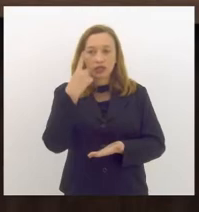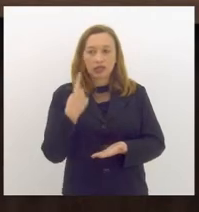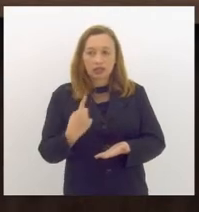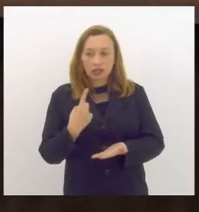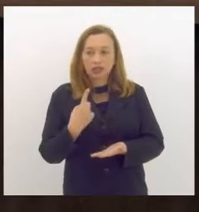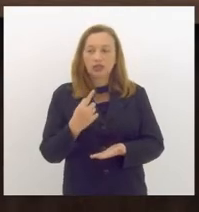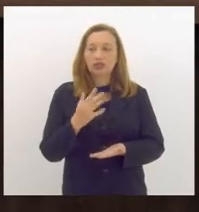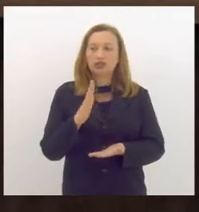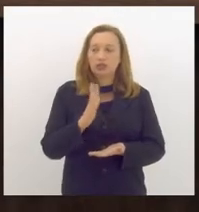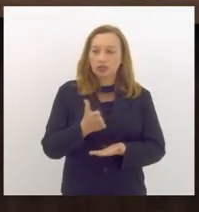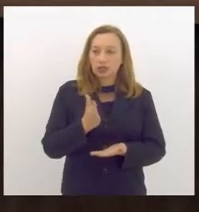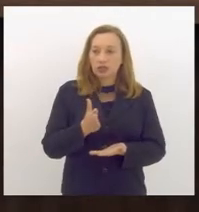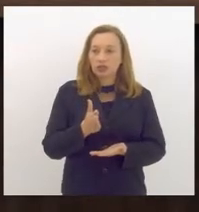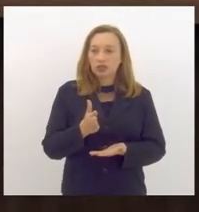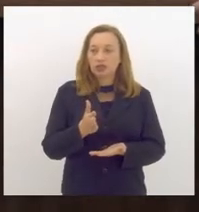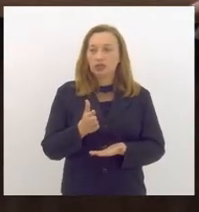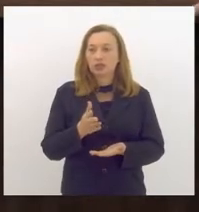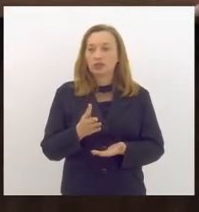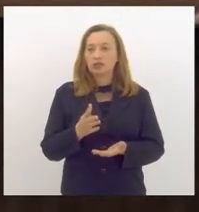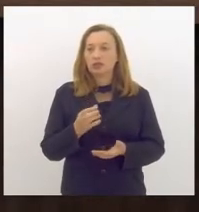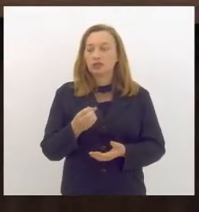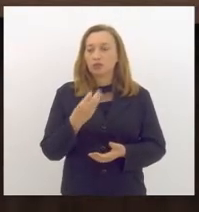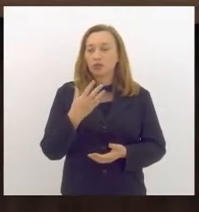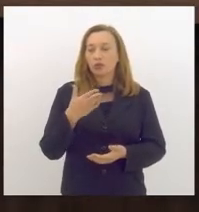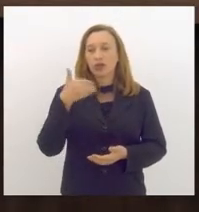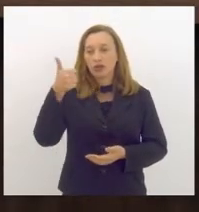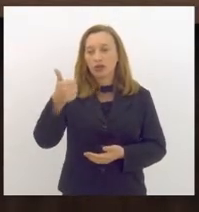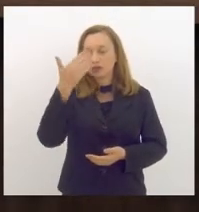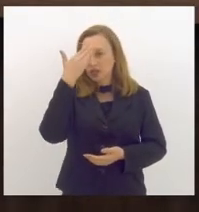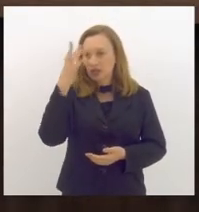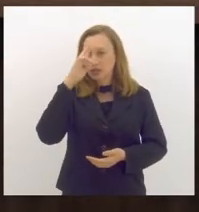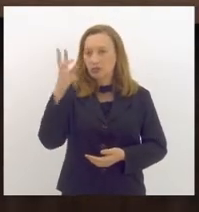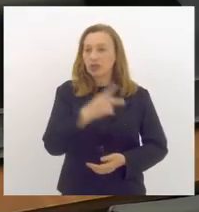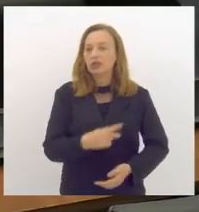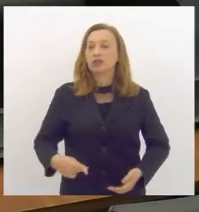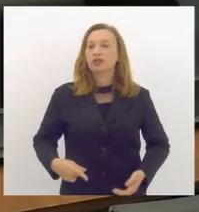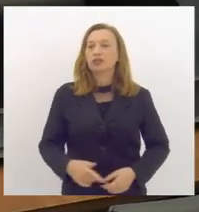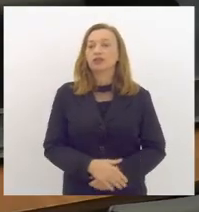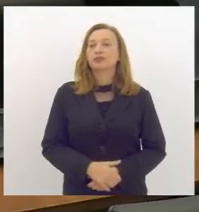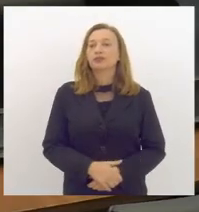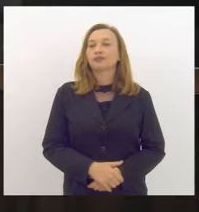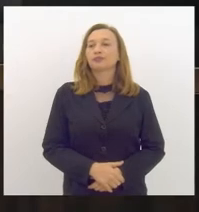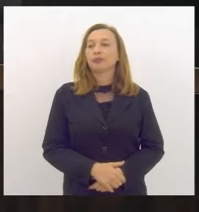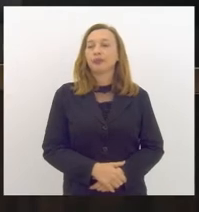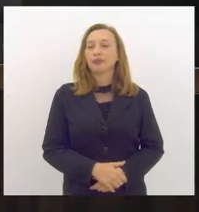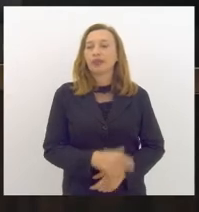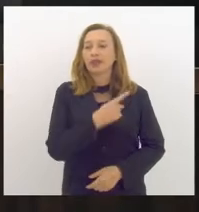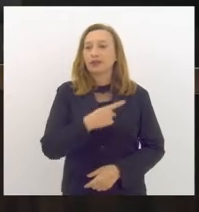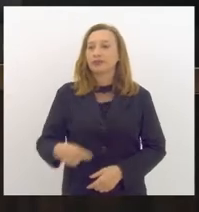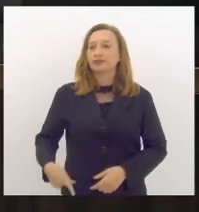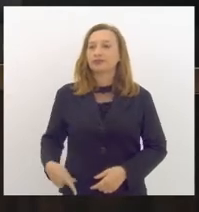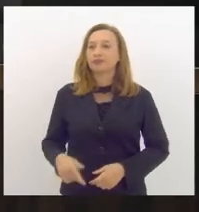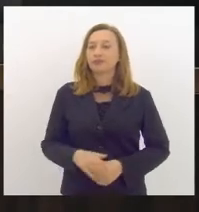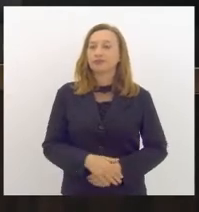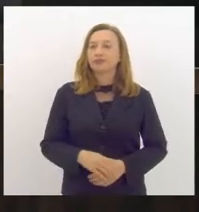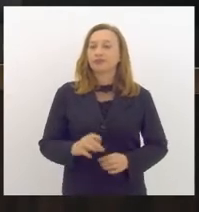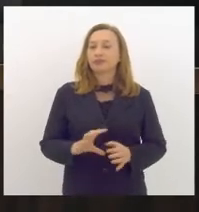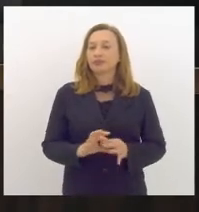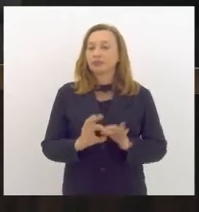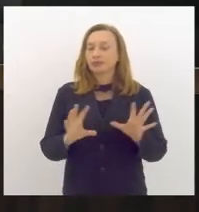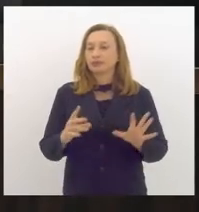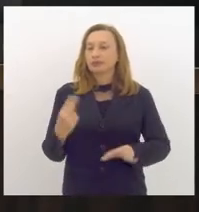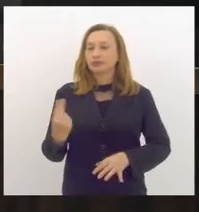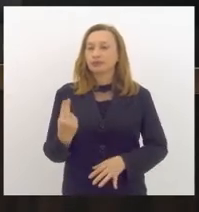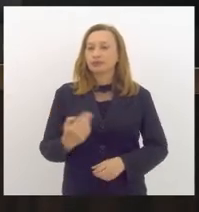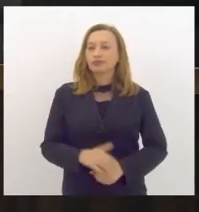fazendo préstimos de boa recuperação. Obrigada, presidente. A presidência vai conceder coautoria.